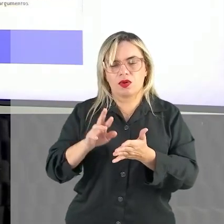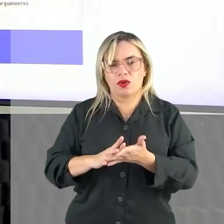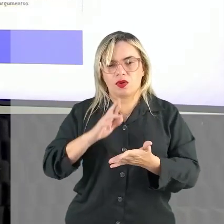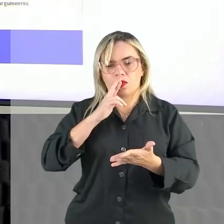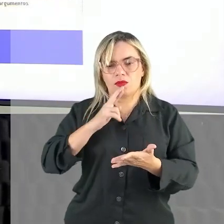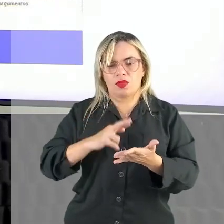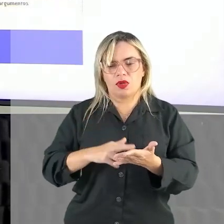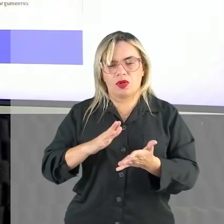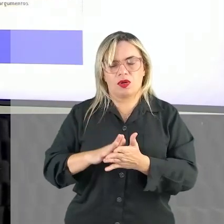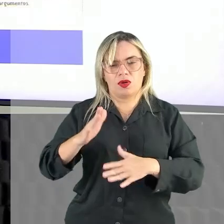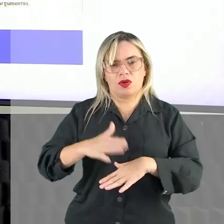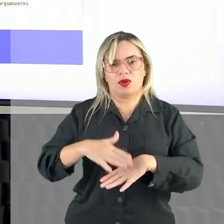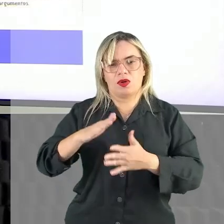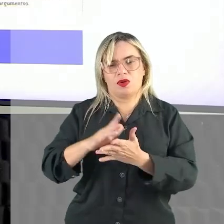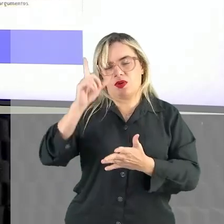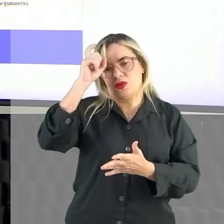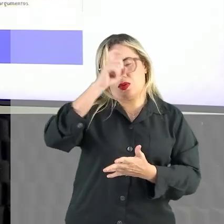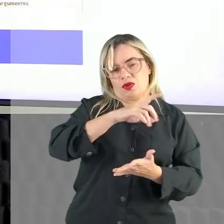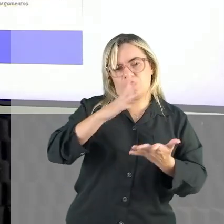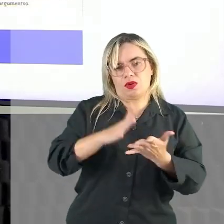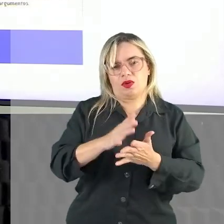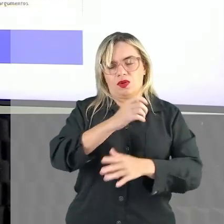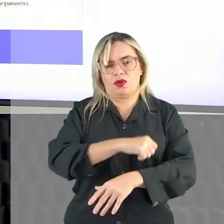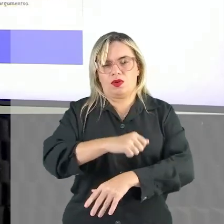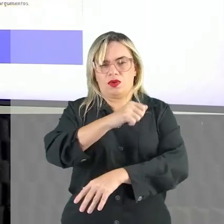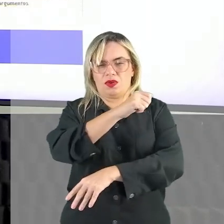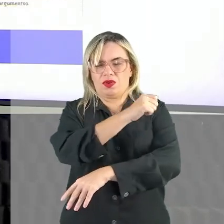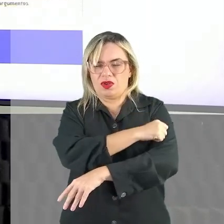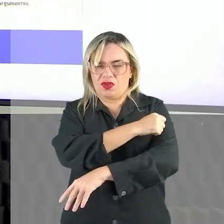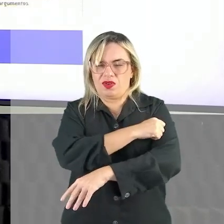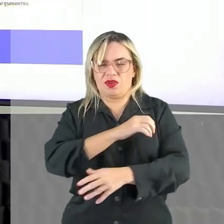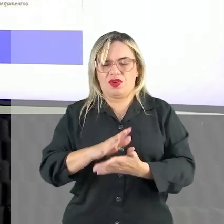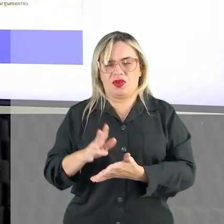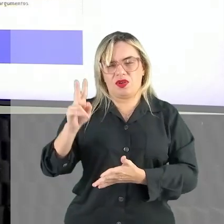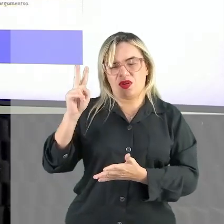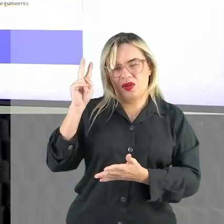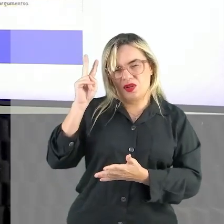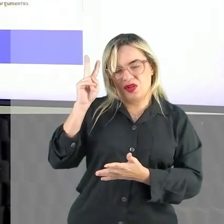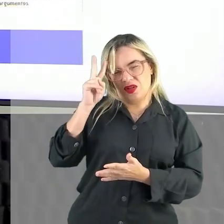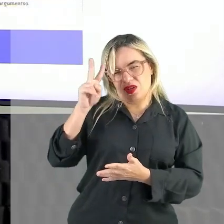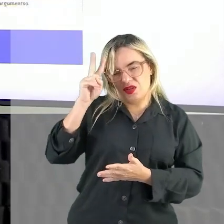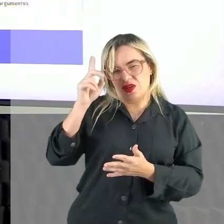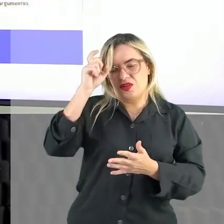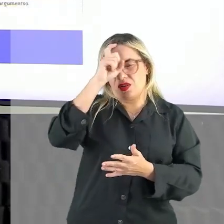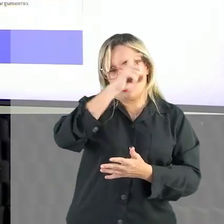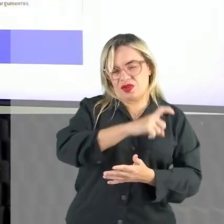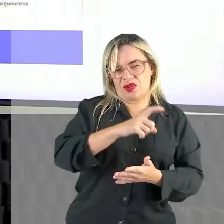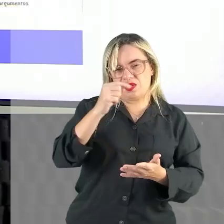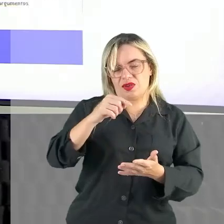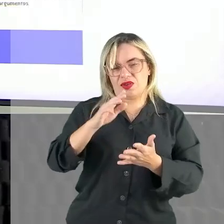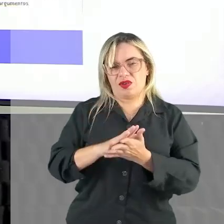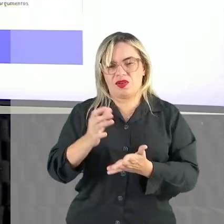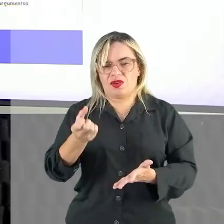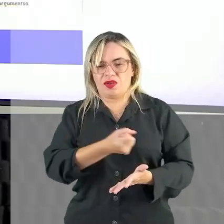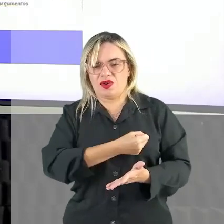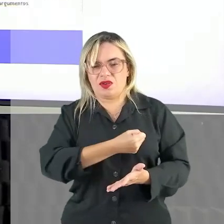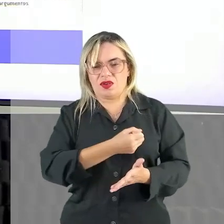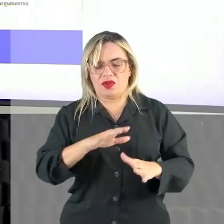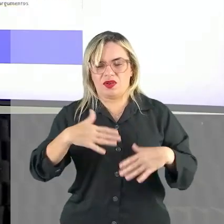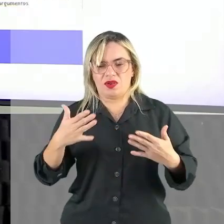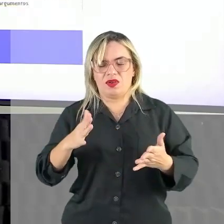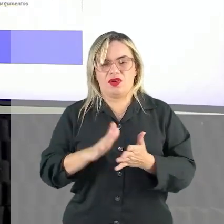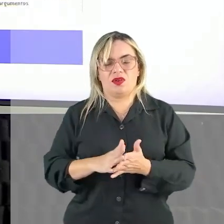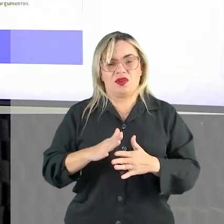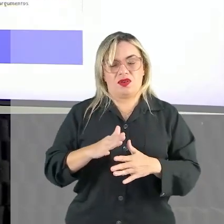difíceis, porque os alunos não vão conseguir se lembrar, né, de dados específicos, né, de numerações. E mais